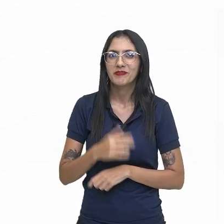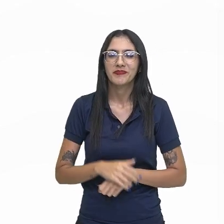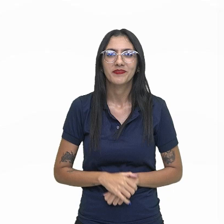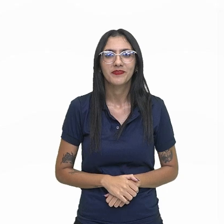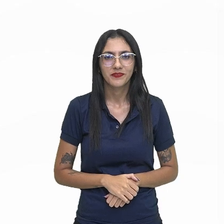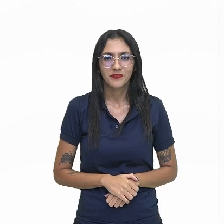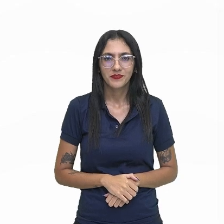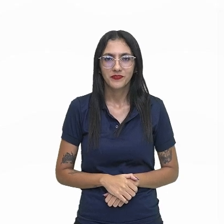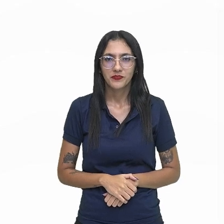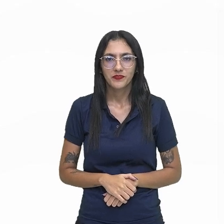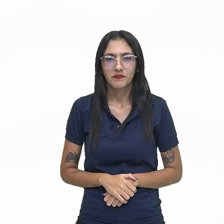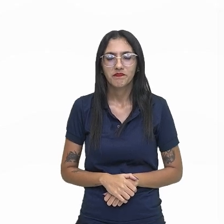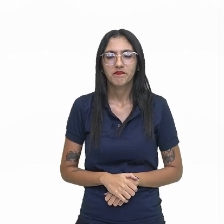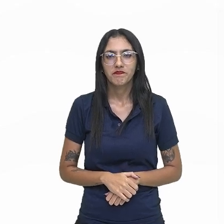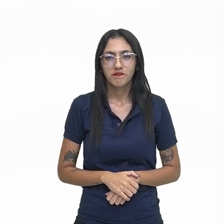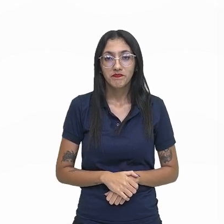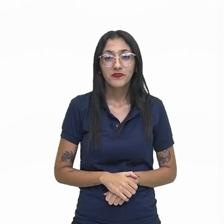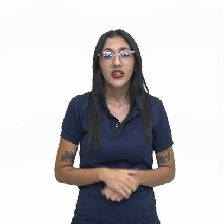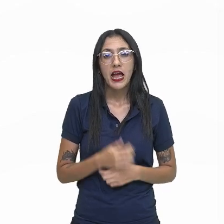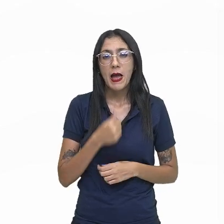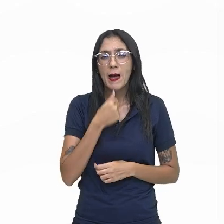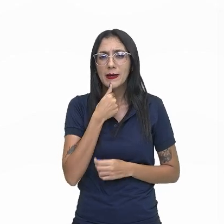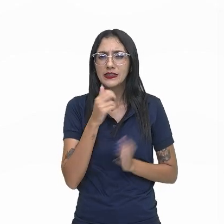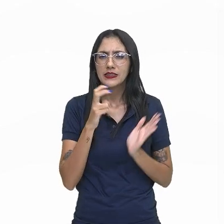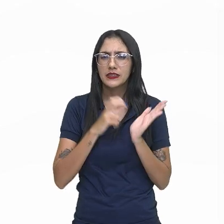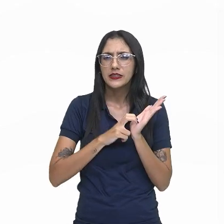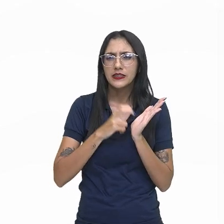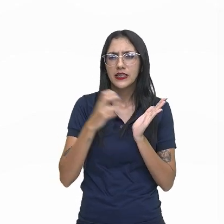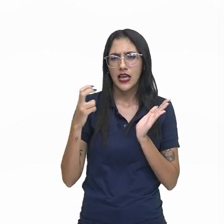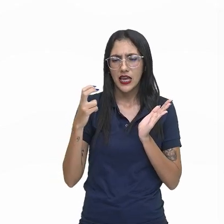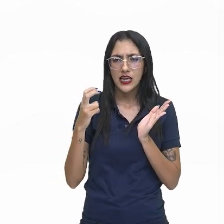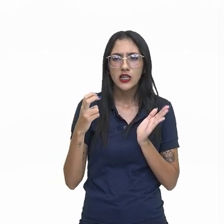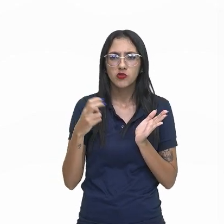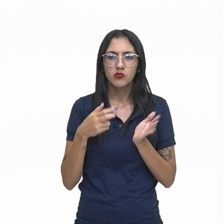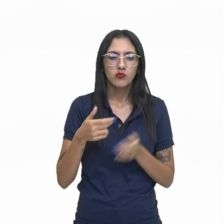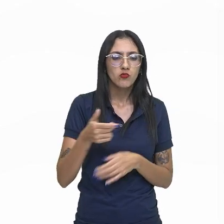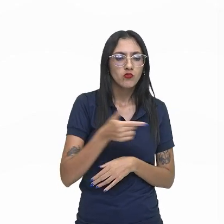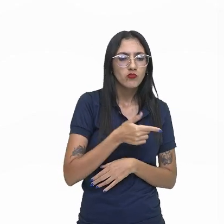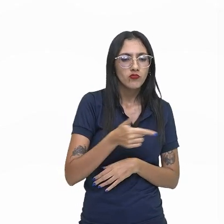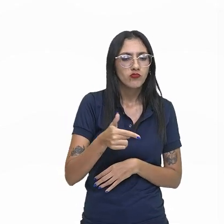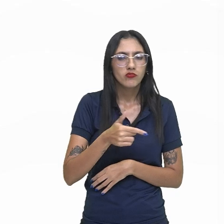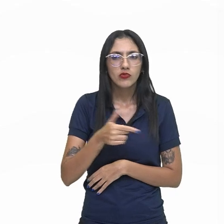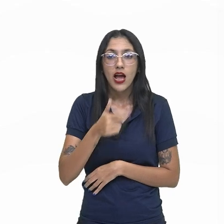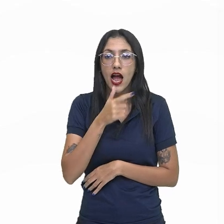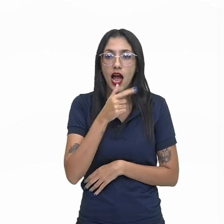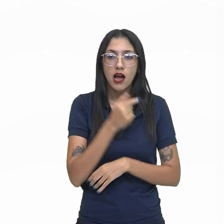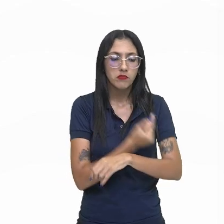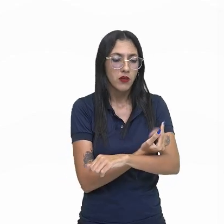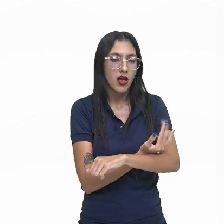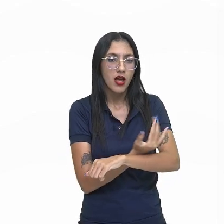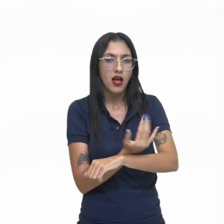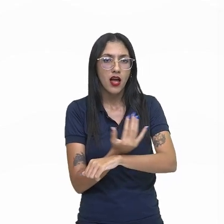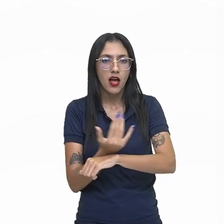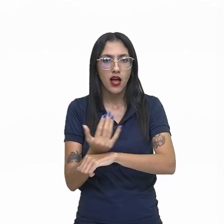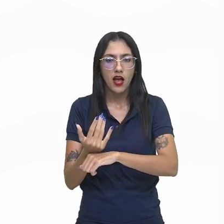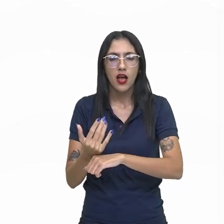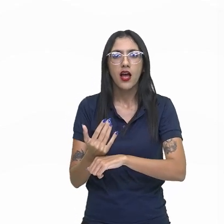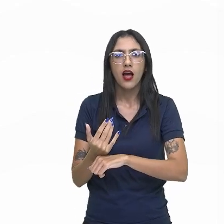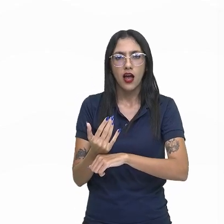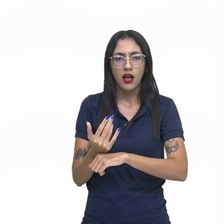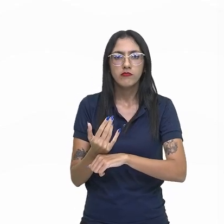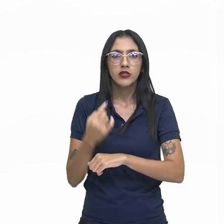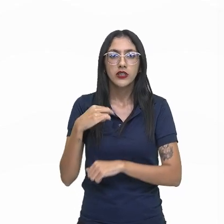Ainda cedinho aguardava as plantas, ia ao poste e logo voltava